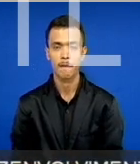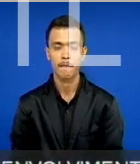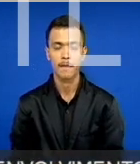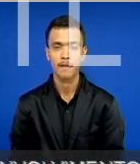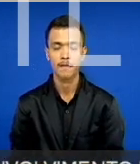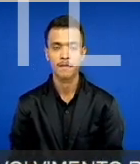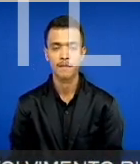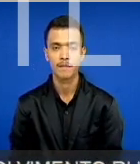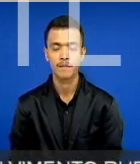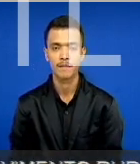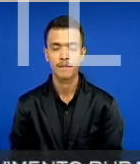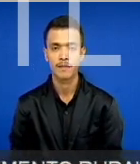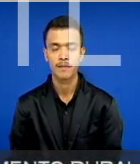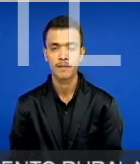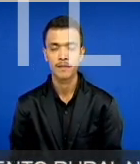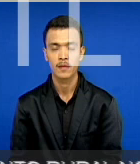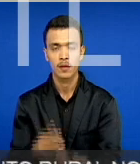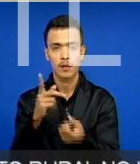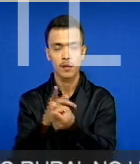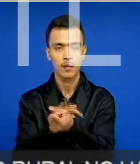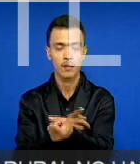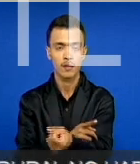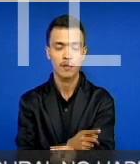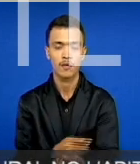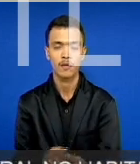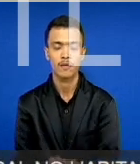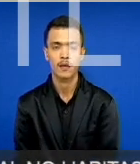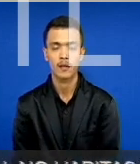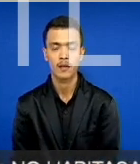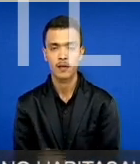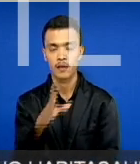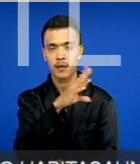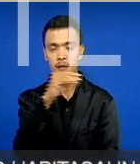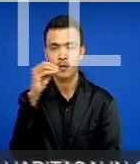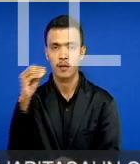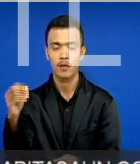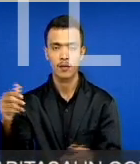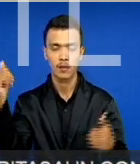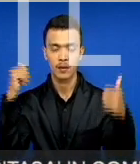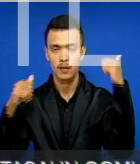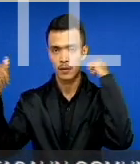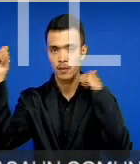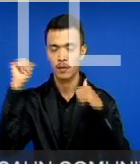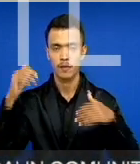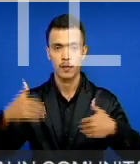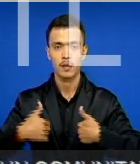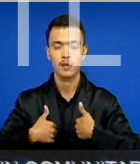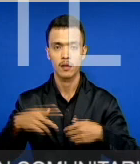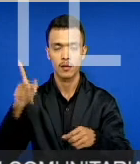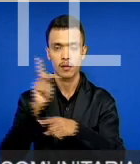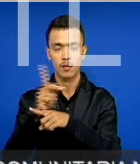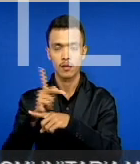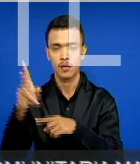investment. Promover transparência, não credibilidade e atividade comercial,